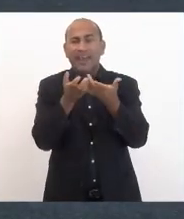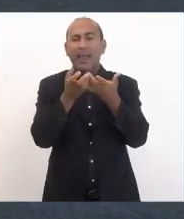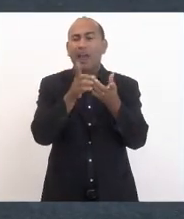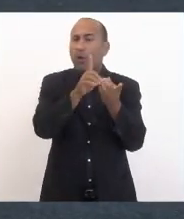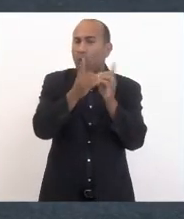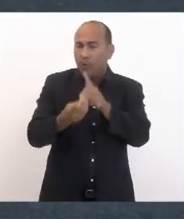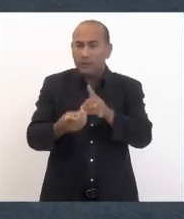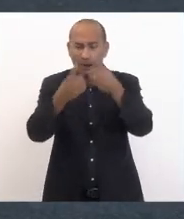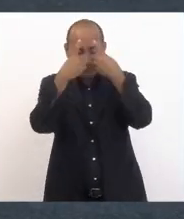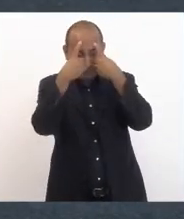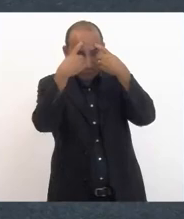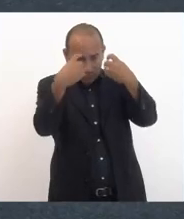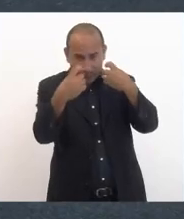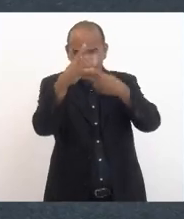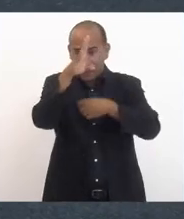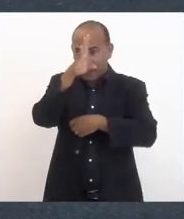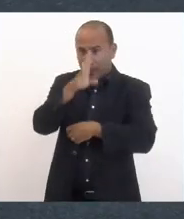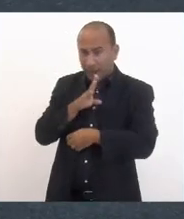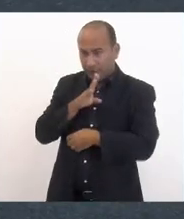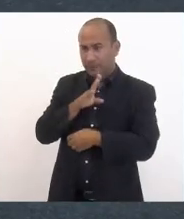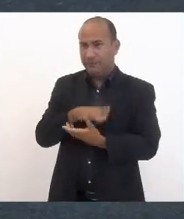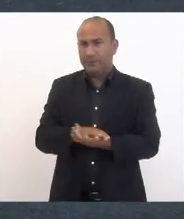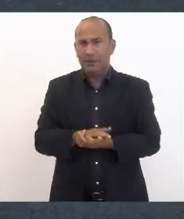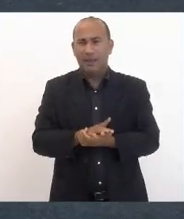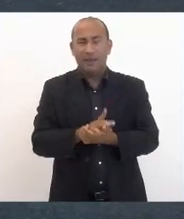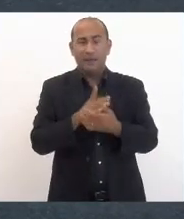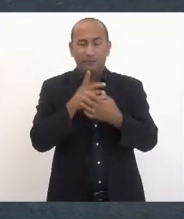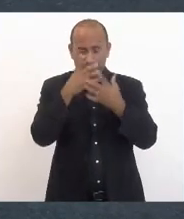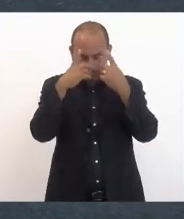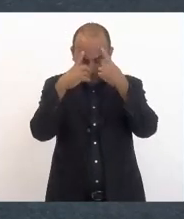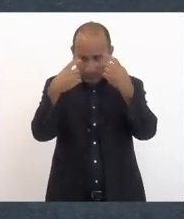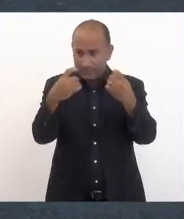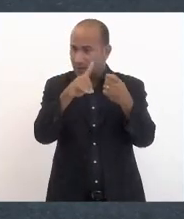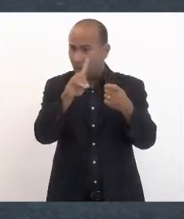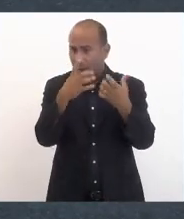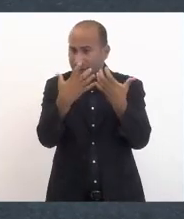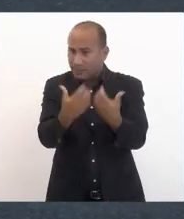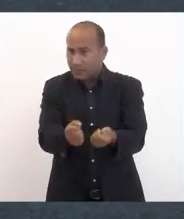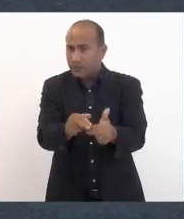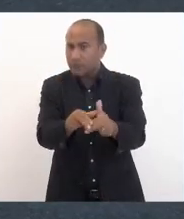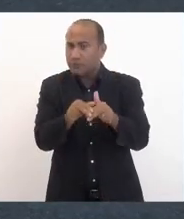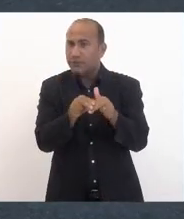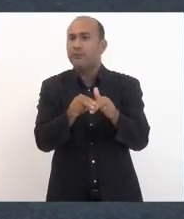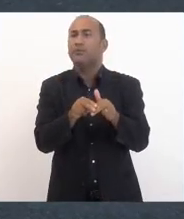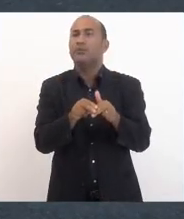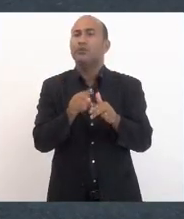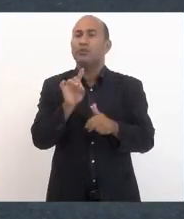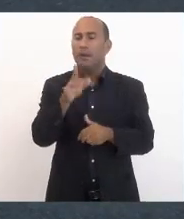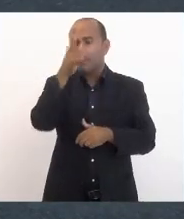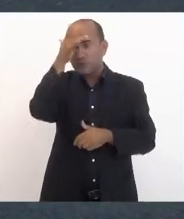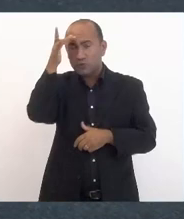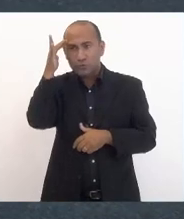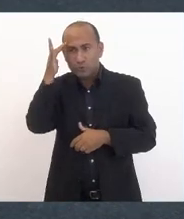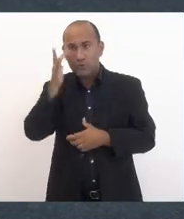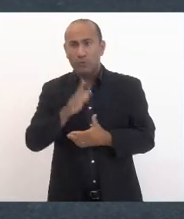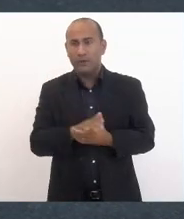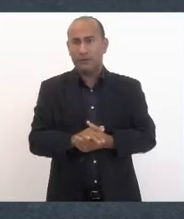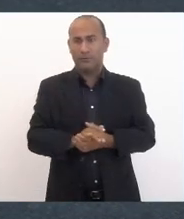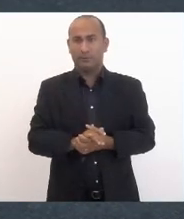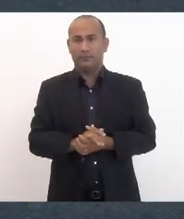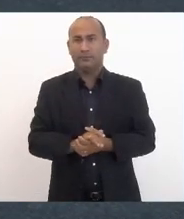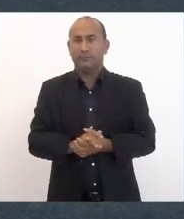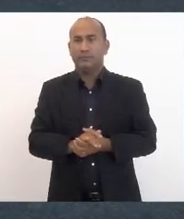violências gratuitas, absolutamente inaceitáveis, única e exclusivamente porque as pessoas que agridem